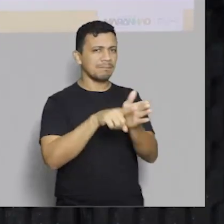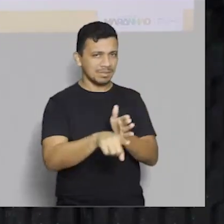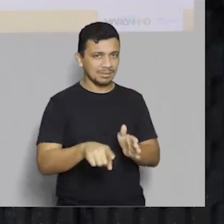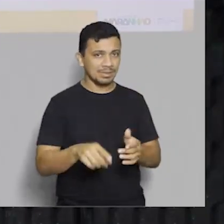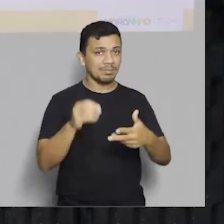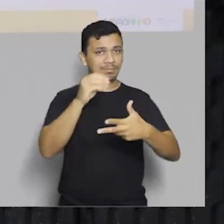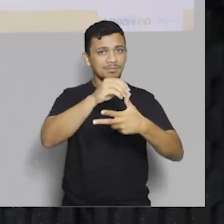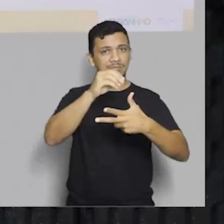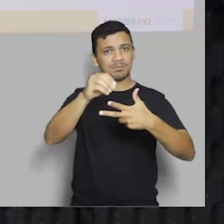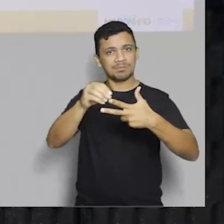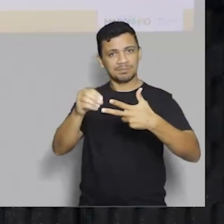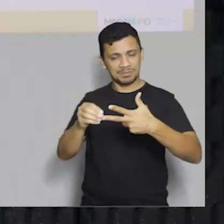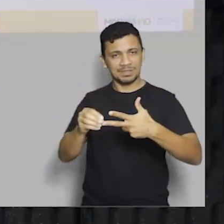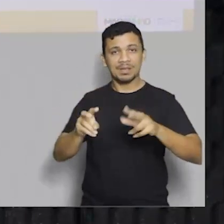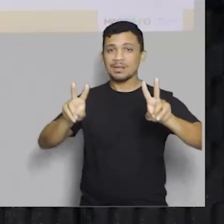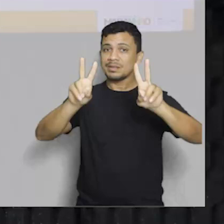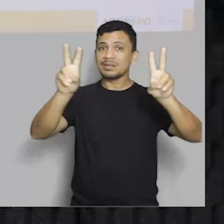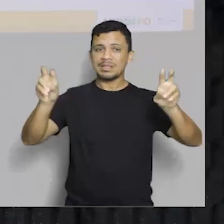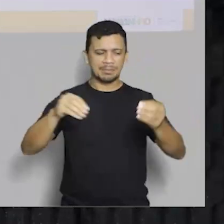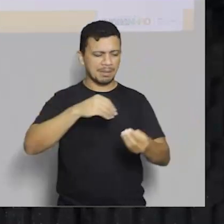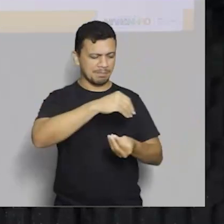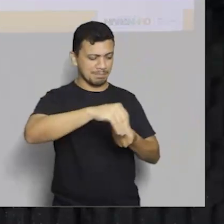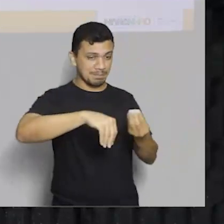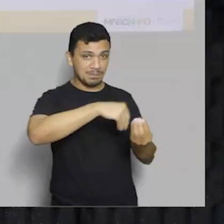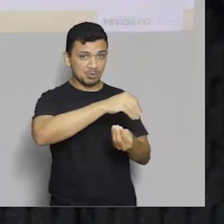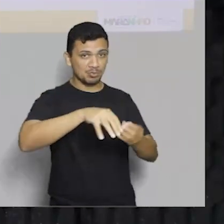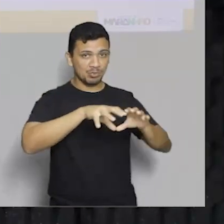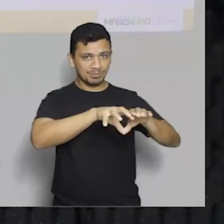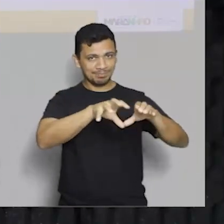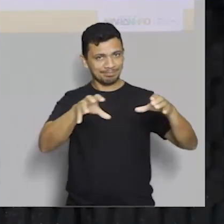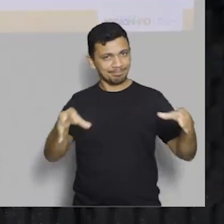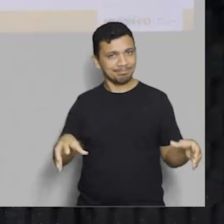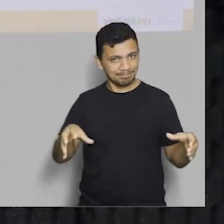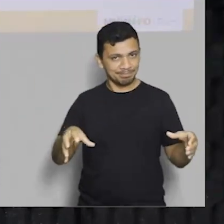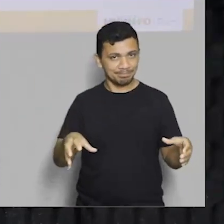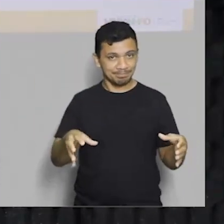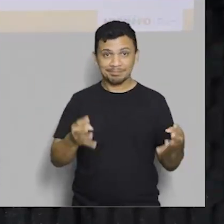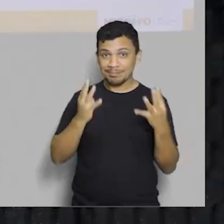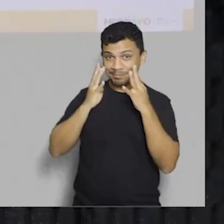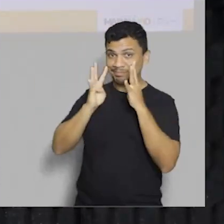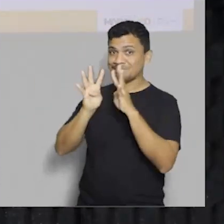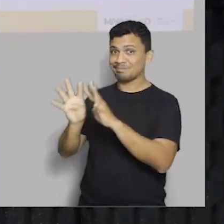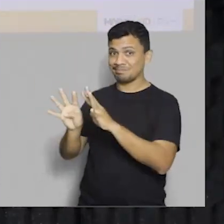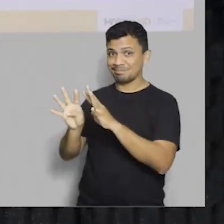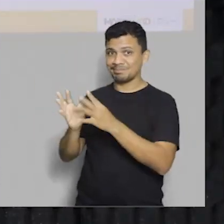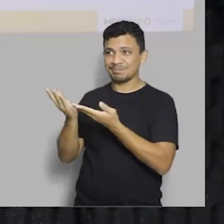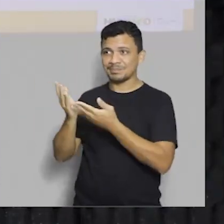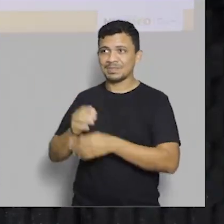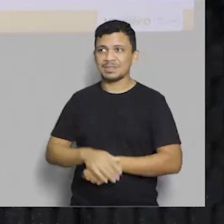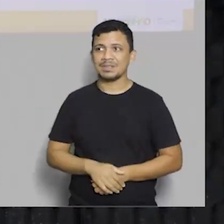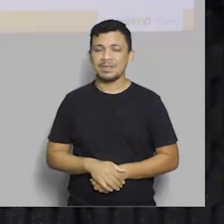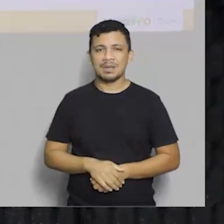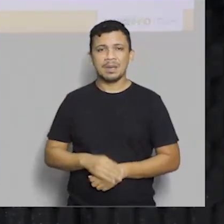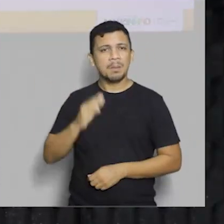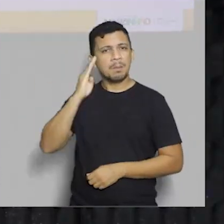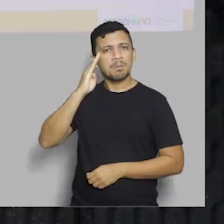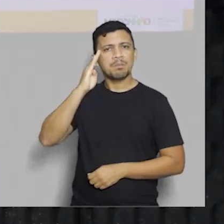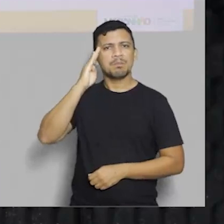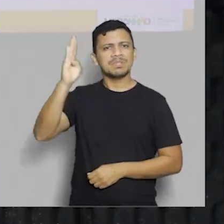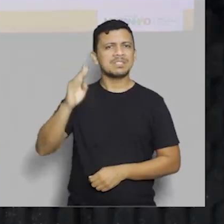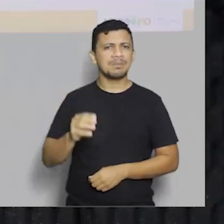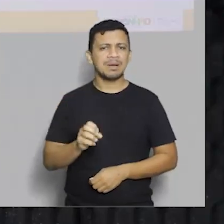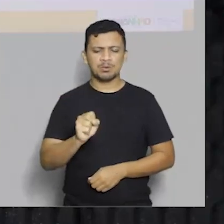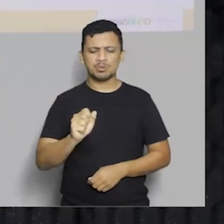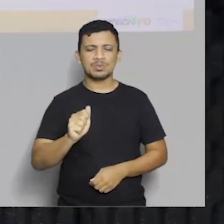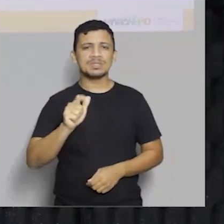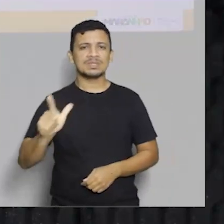ao Enem sobre o tema separação de misturas. Então, atenção, turminha, vamos lá. O principal componente do sal de